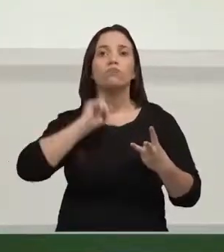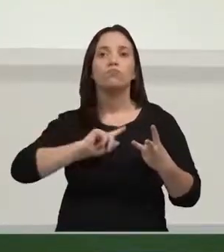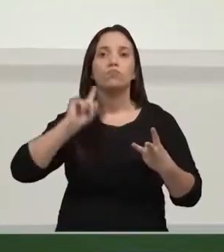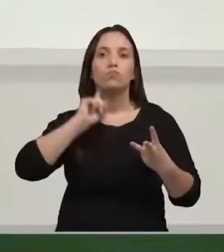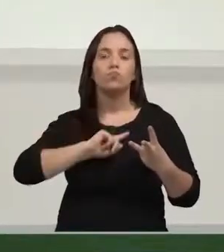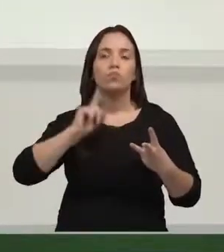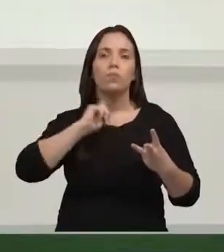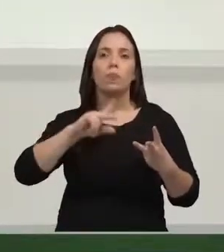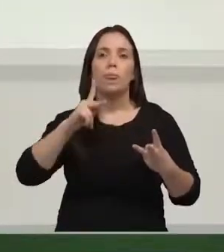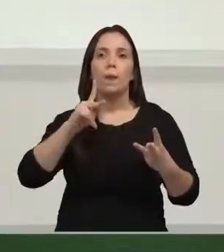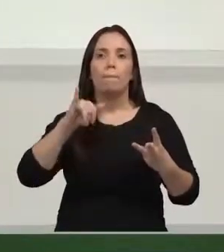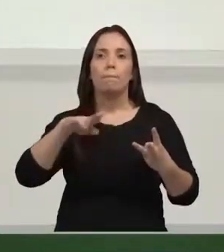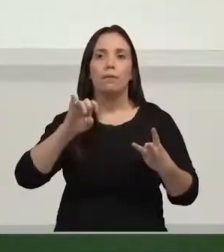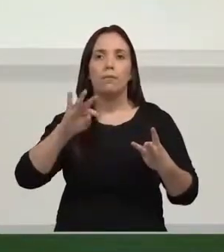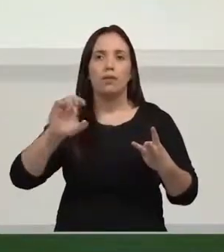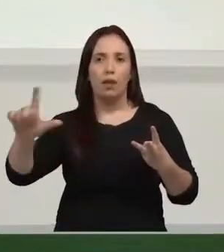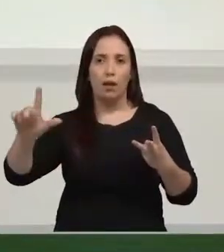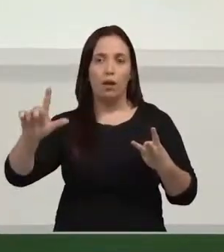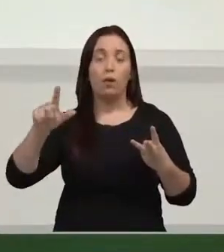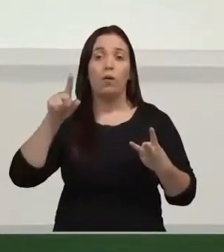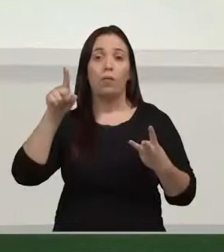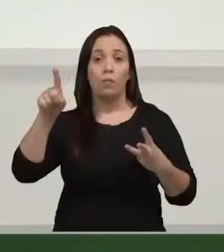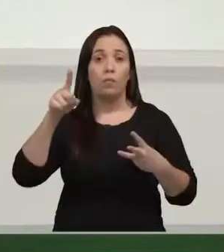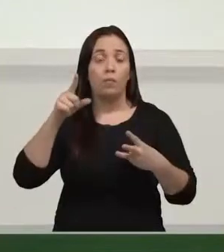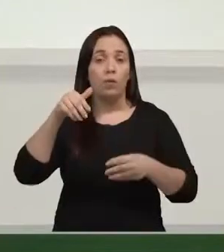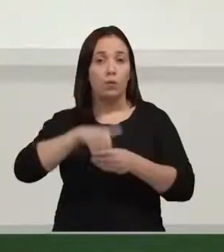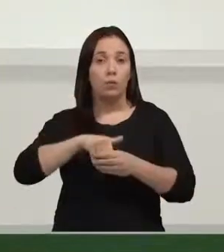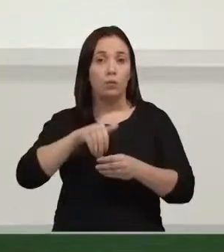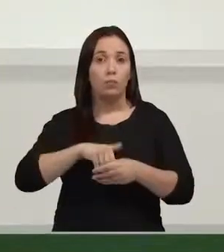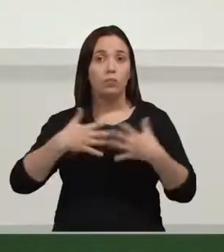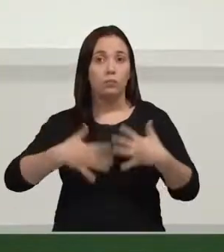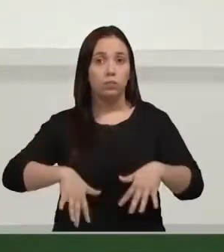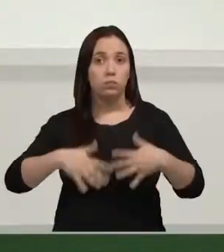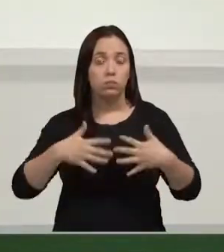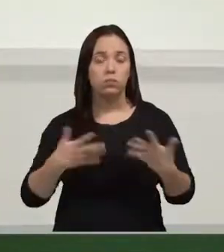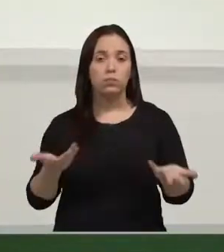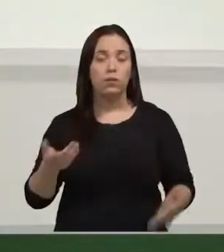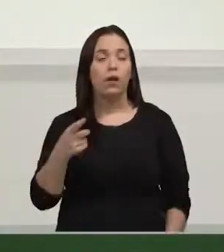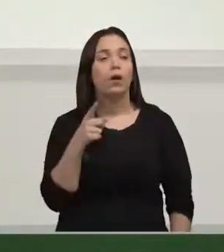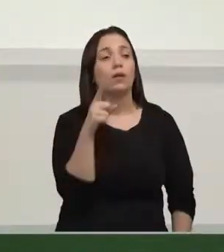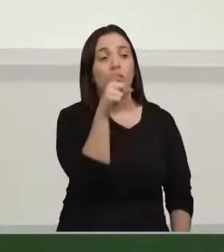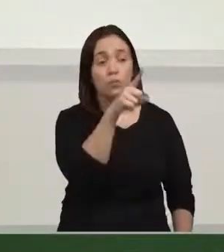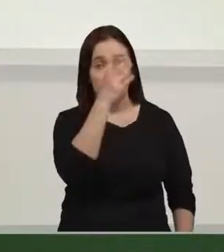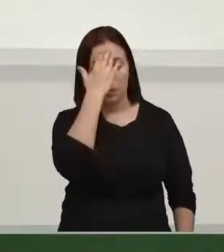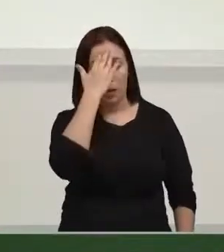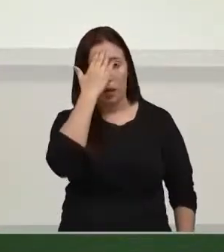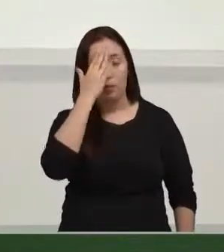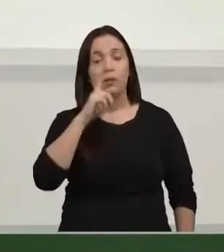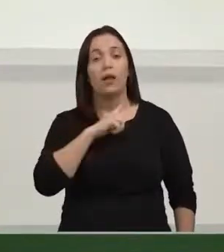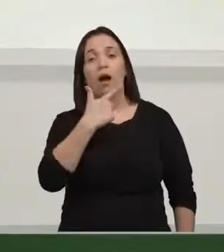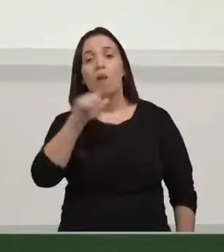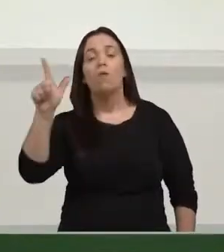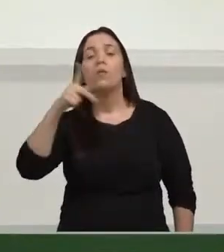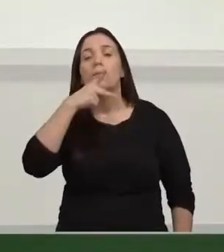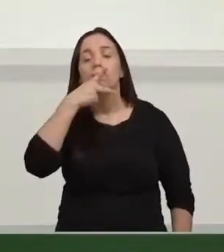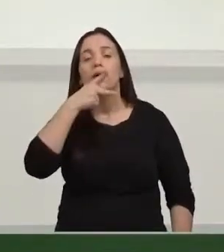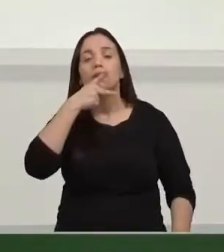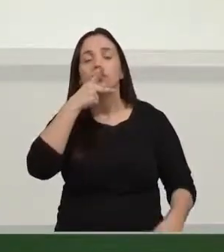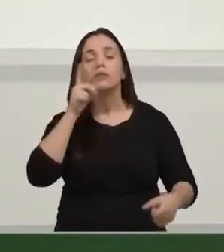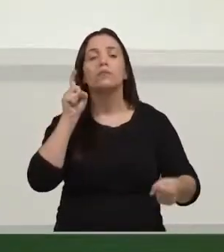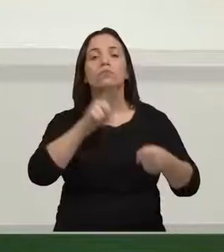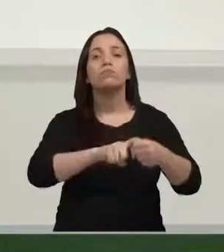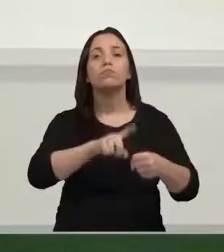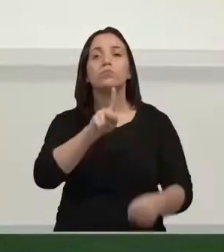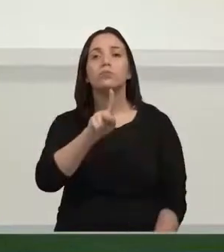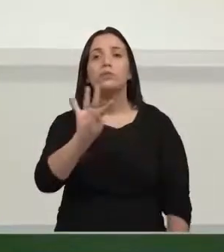Minas Gerais, Fernando Pimentel. Fernando Pimentel, um dos maiores colégios eleitorais do país. E você pode colocar aí, mesmo não sendo do PT, mas um partido muito aliado